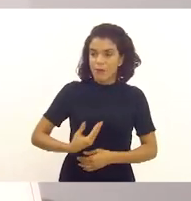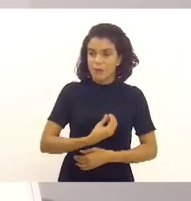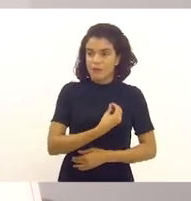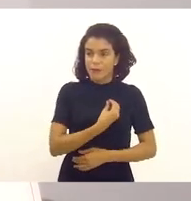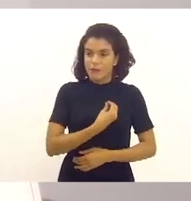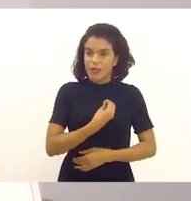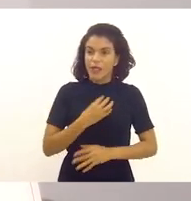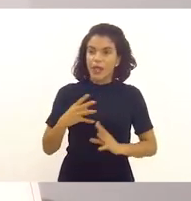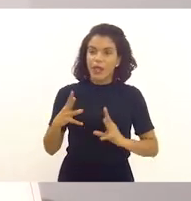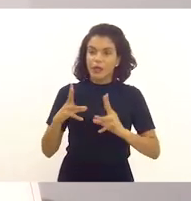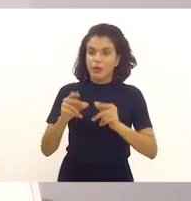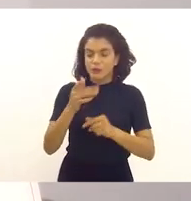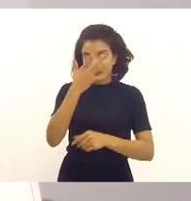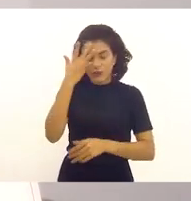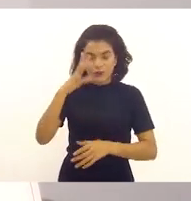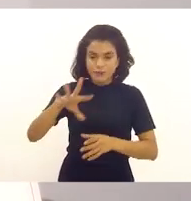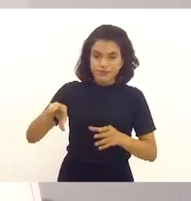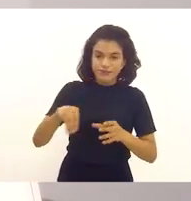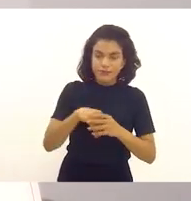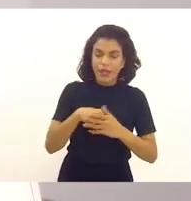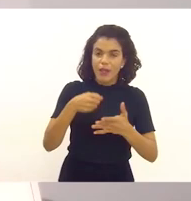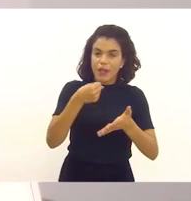integram a rede de